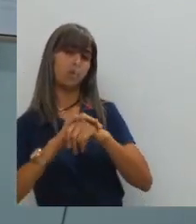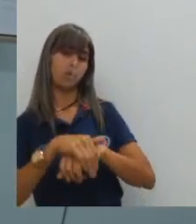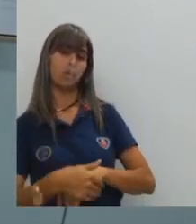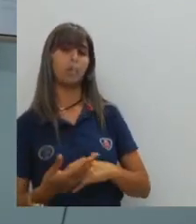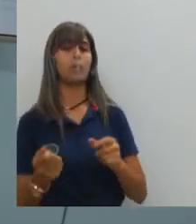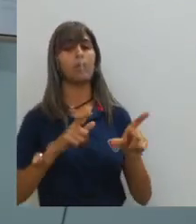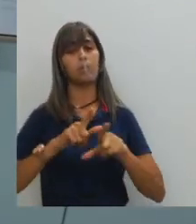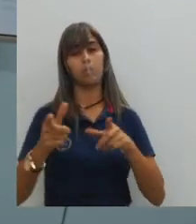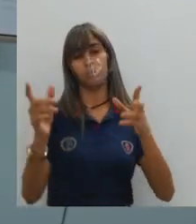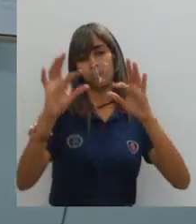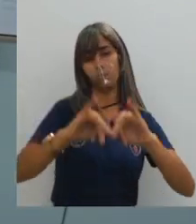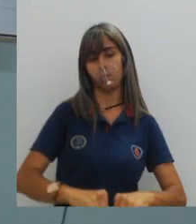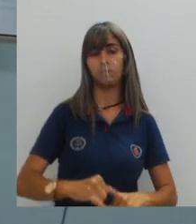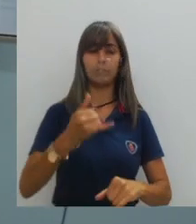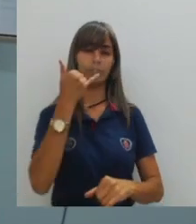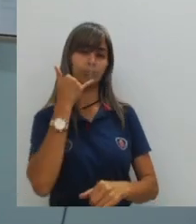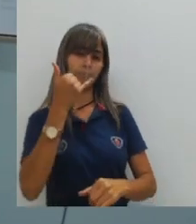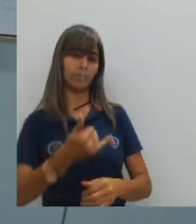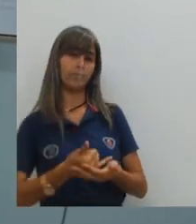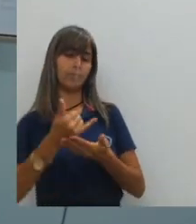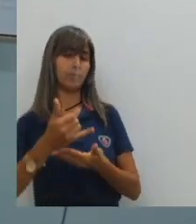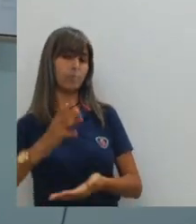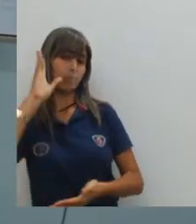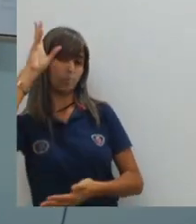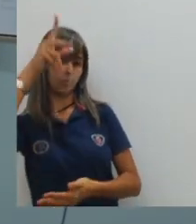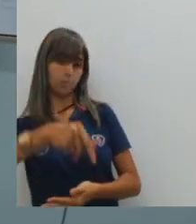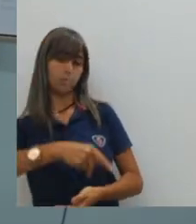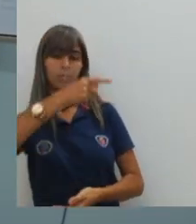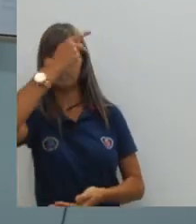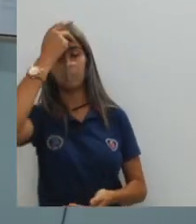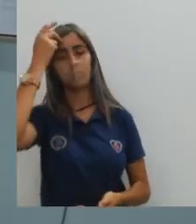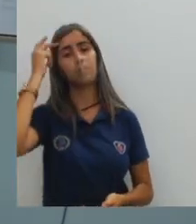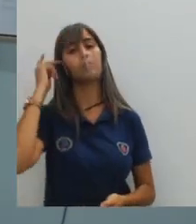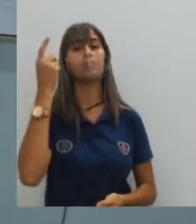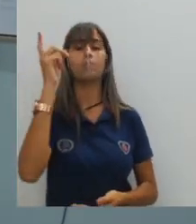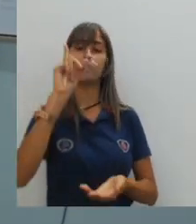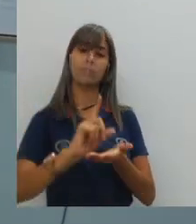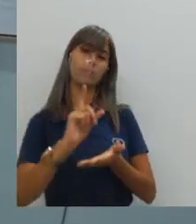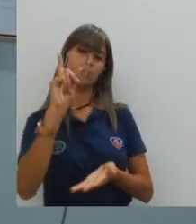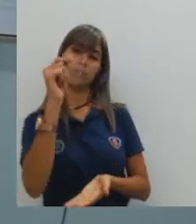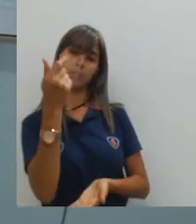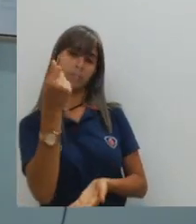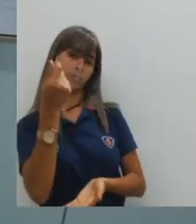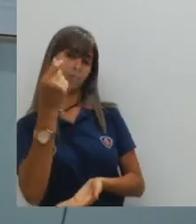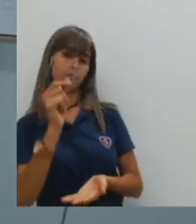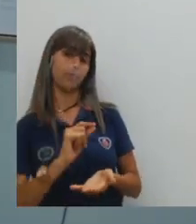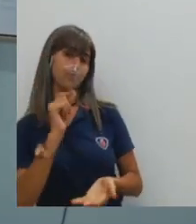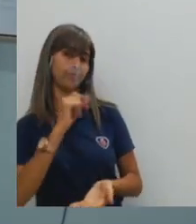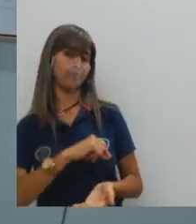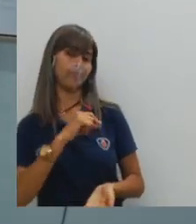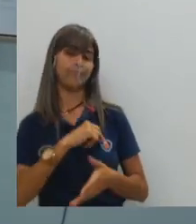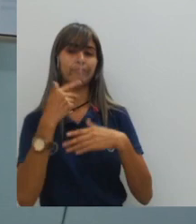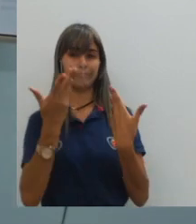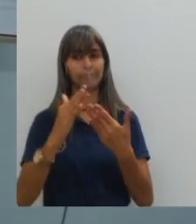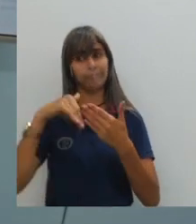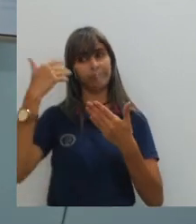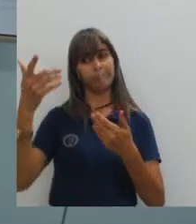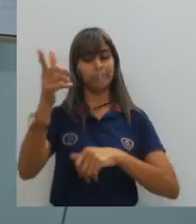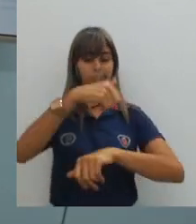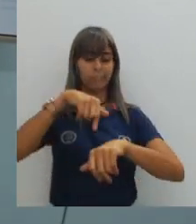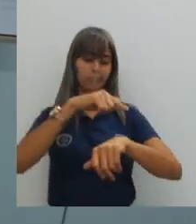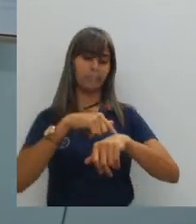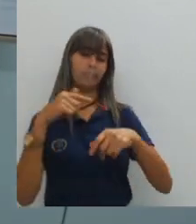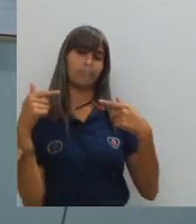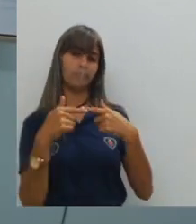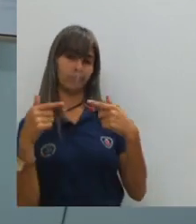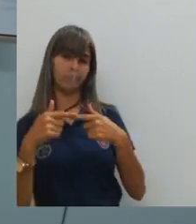final de semana, que têm recebido ligação de madrugada, as pessoas não são remuneradas por esse horário fora do nosso horário de trabalho